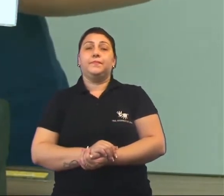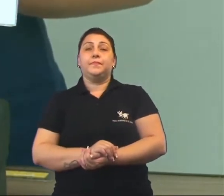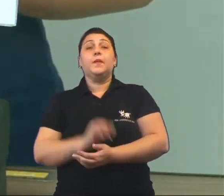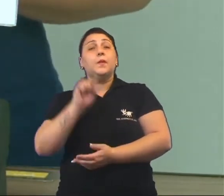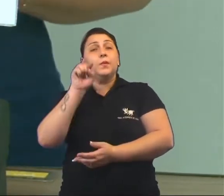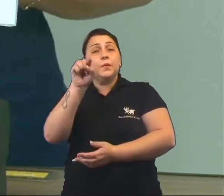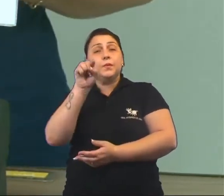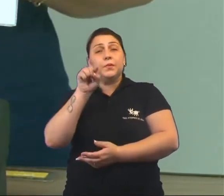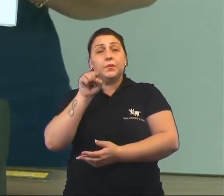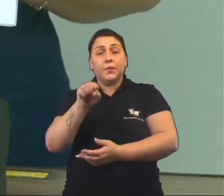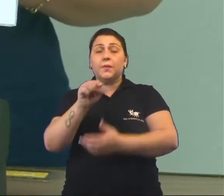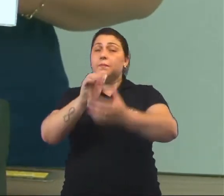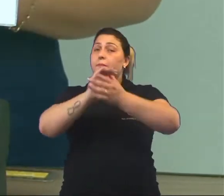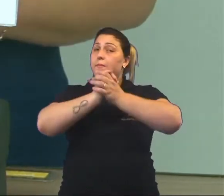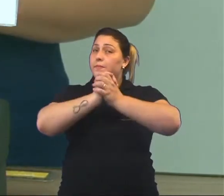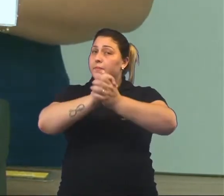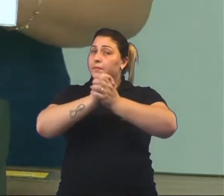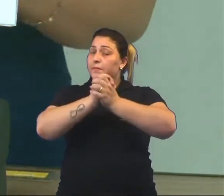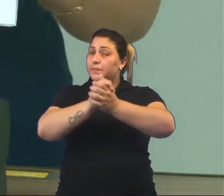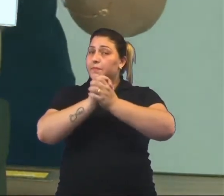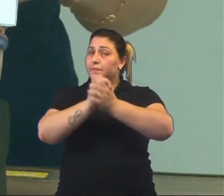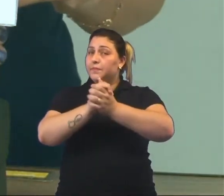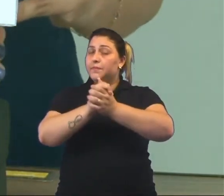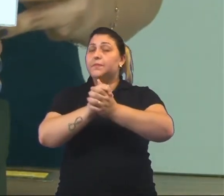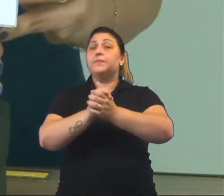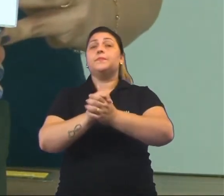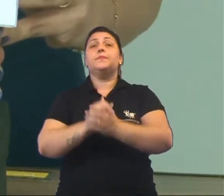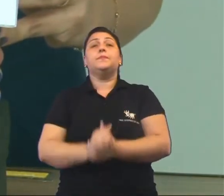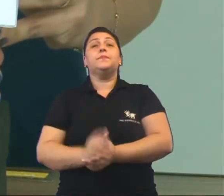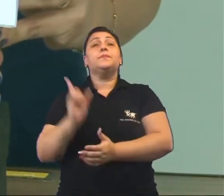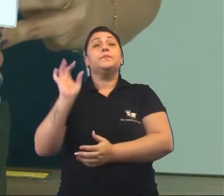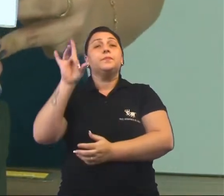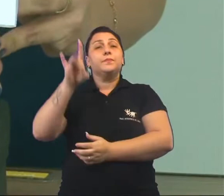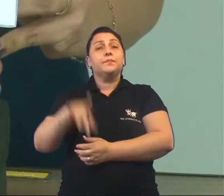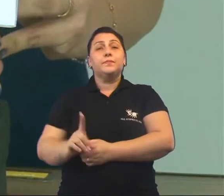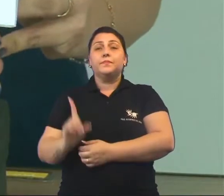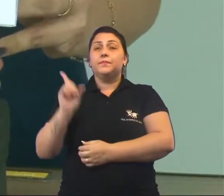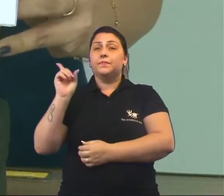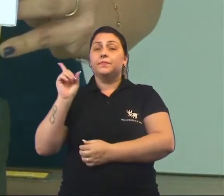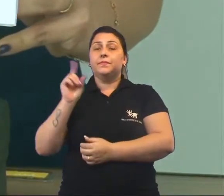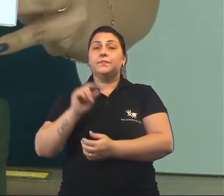2 pontos, parabéns, turminha. E esse último